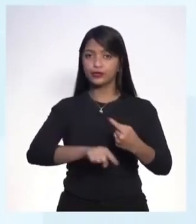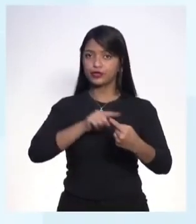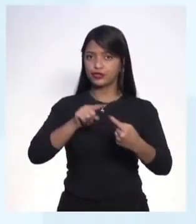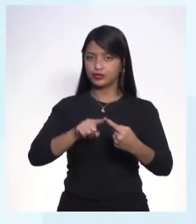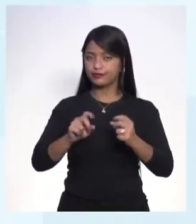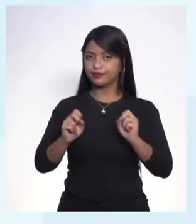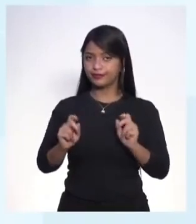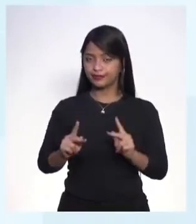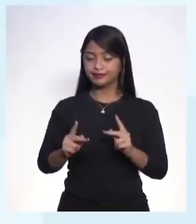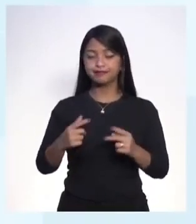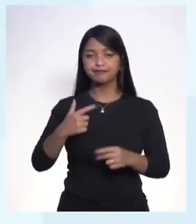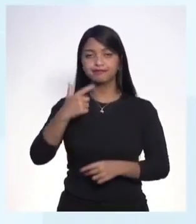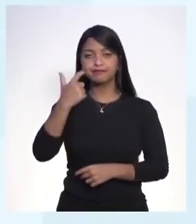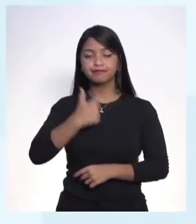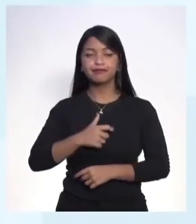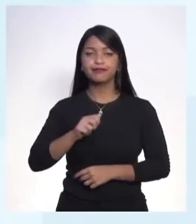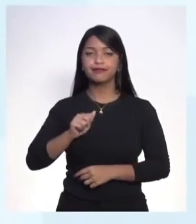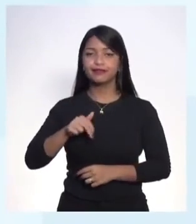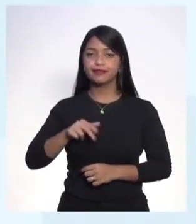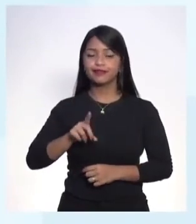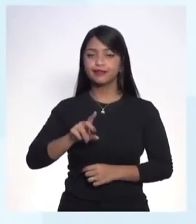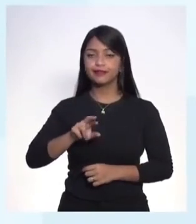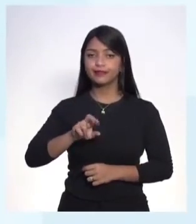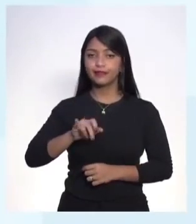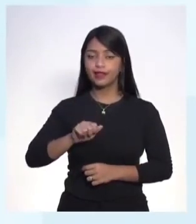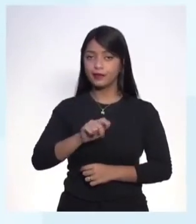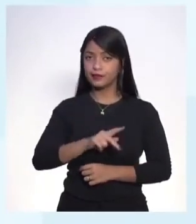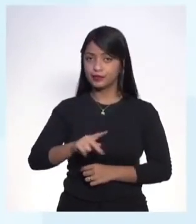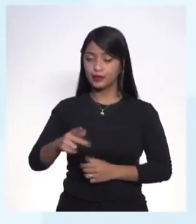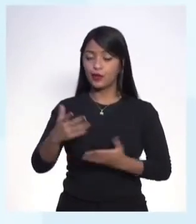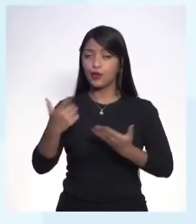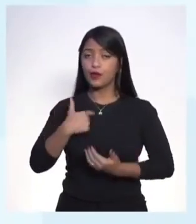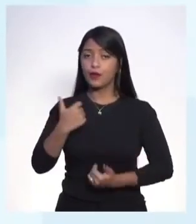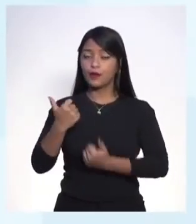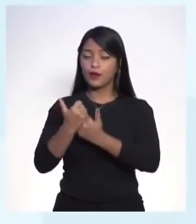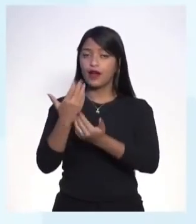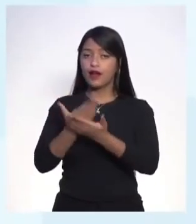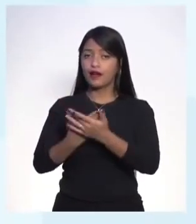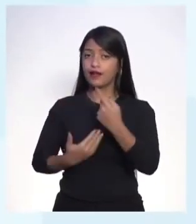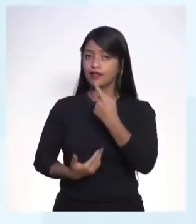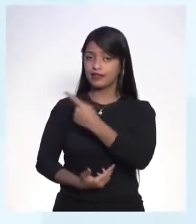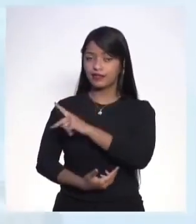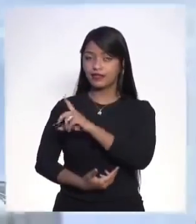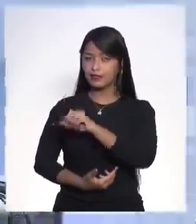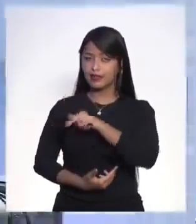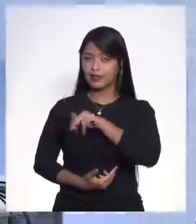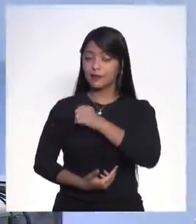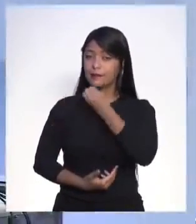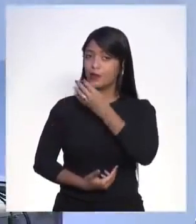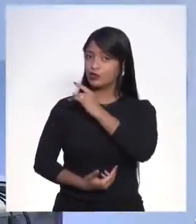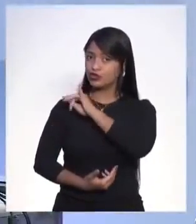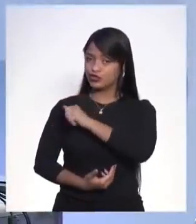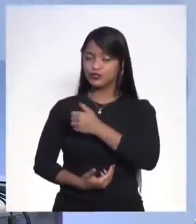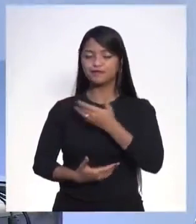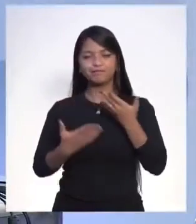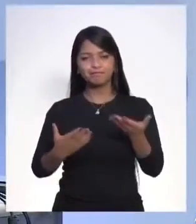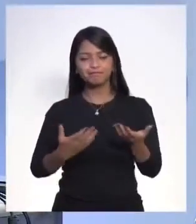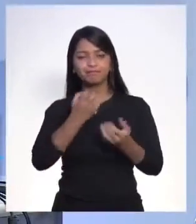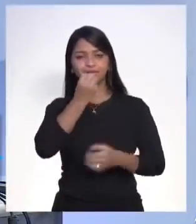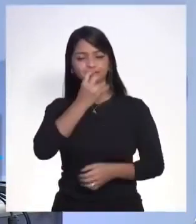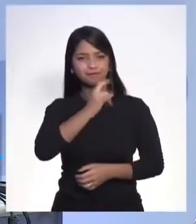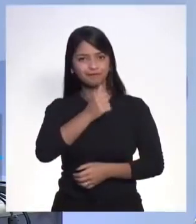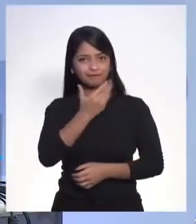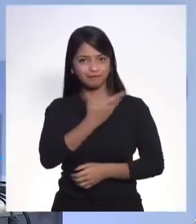Eu sou a professora Andréia e eu vou moderar a aula da professora Dani. Bom dia, Dani. Bom dia, Andréia. Bom dia, alunos e